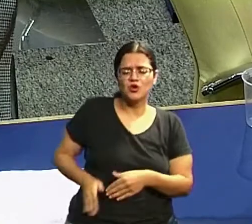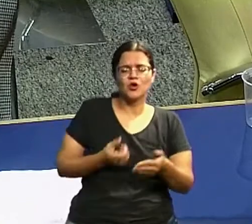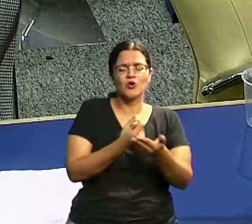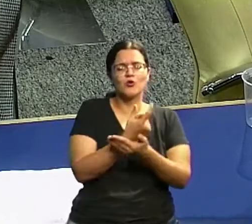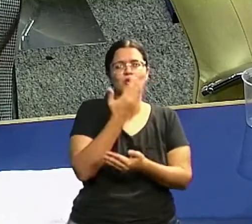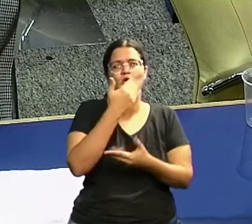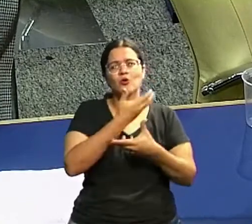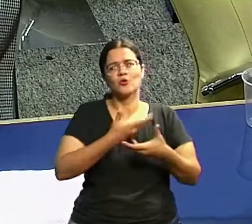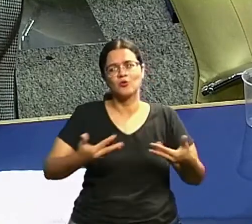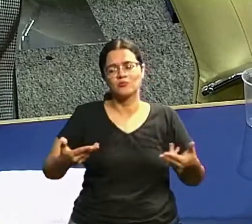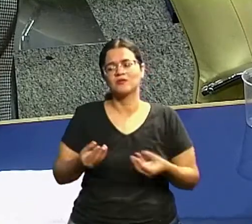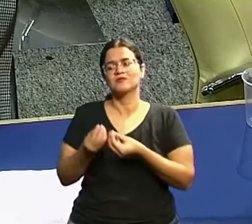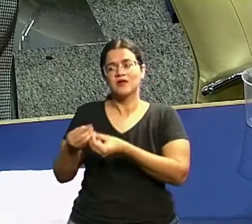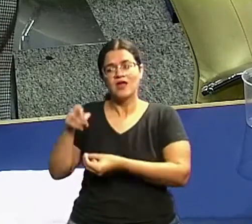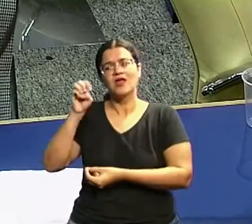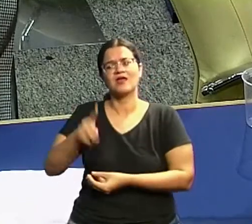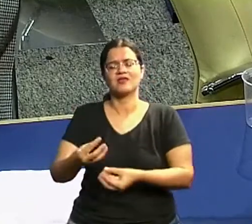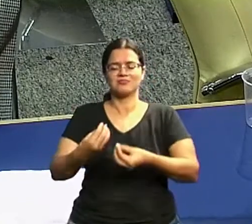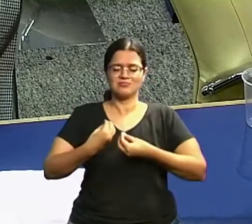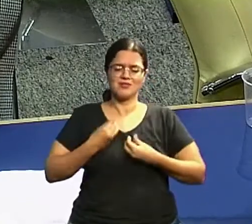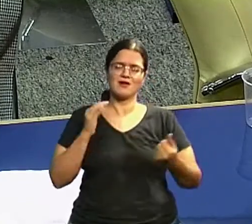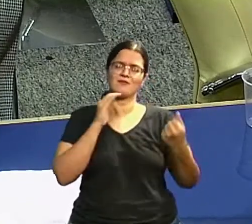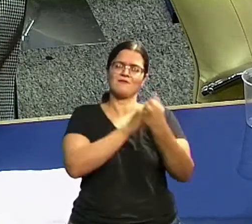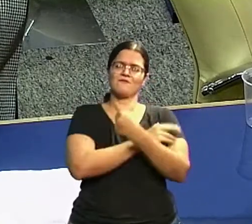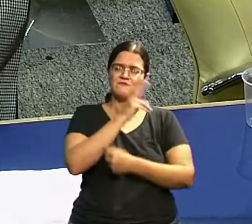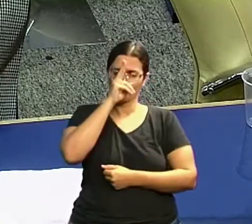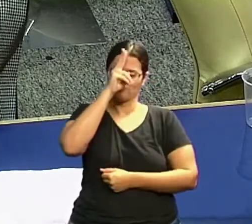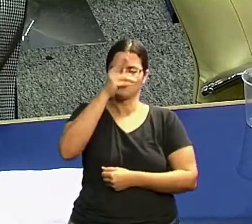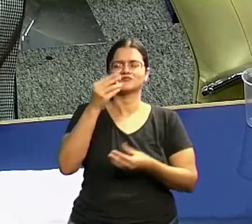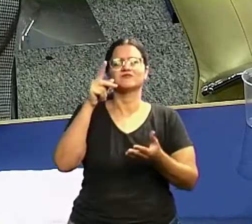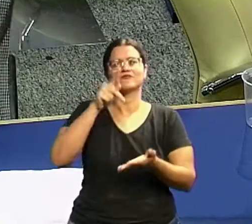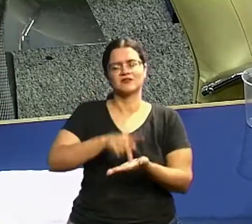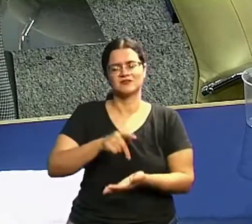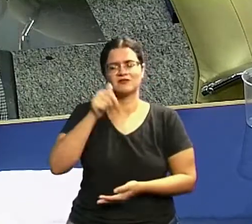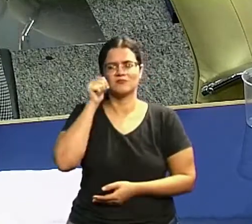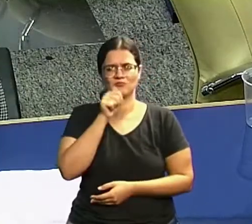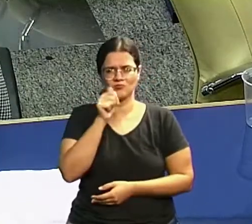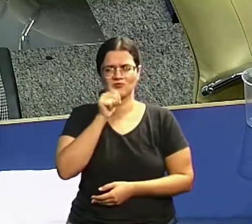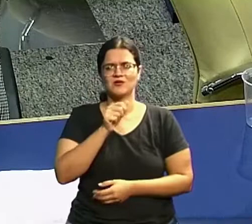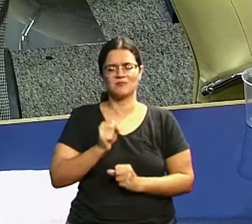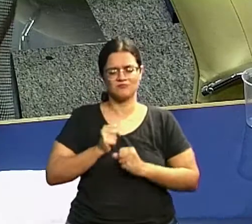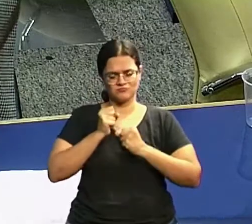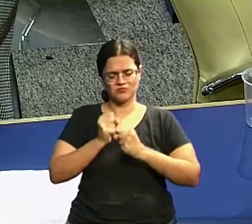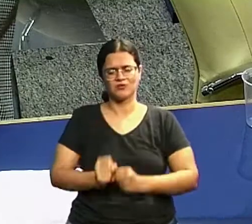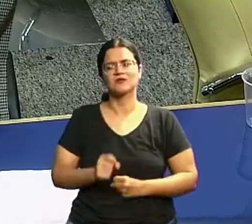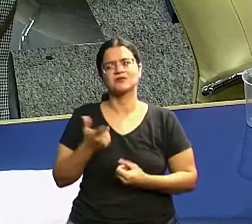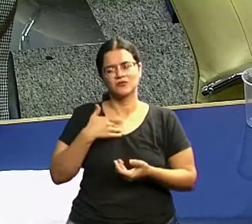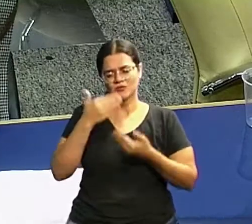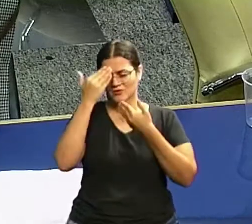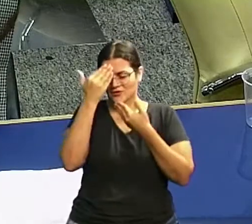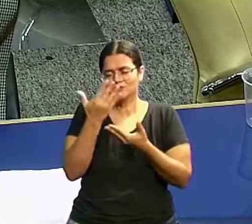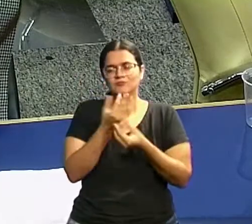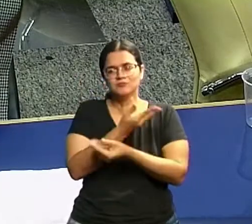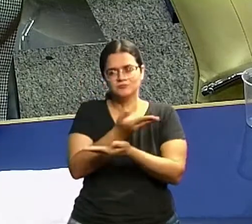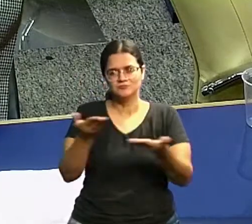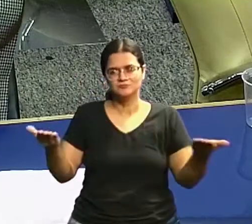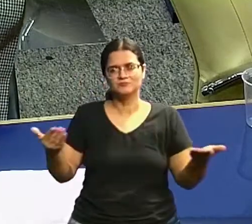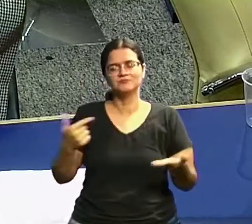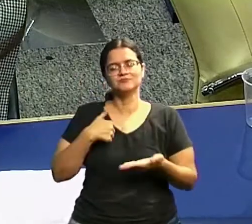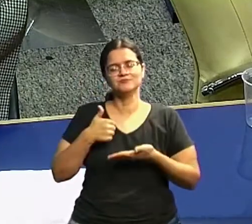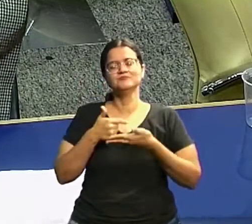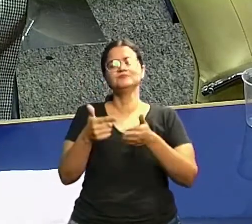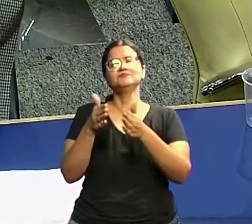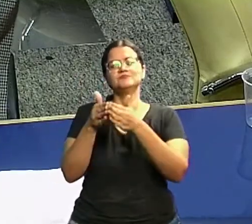bolso, porque é isso que empodera mulheres de verdade. Então, quero agradecer imensamente aos pares e já deixar registrado o